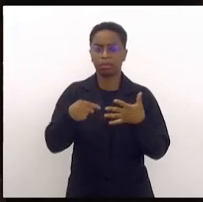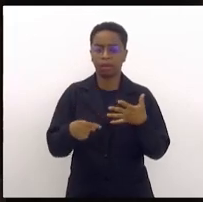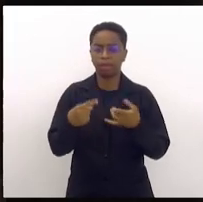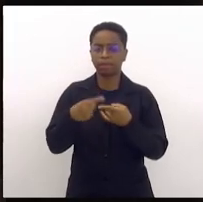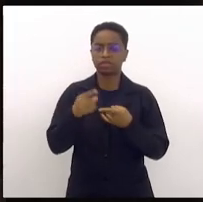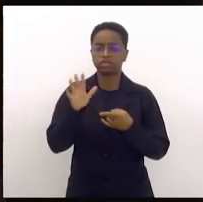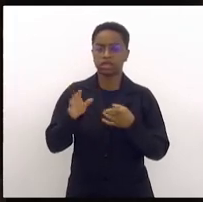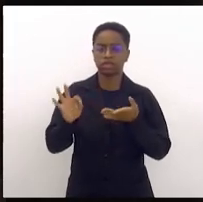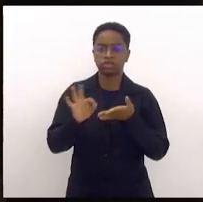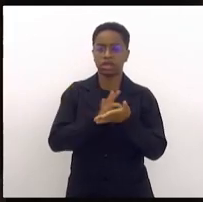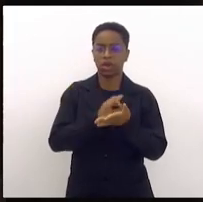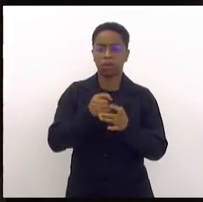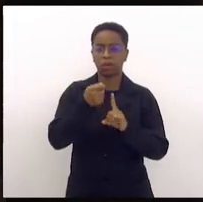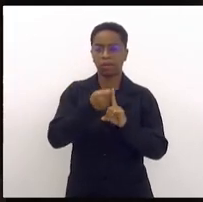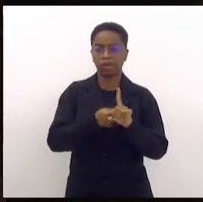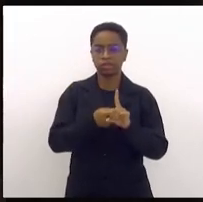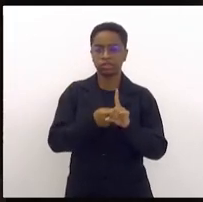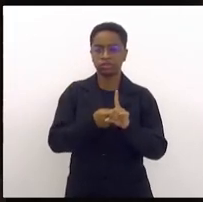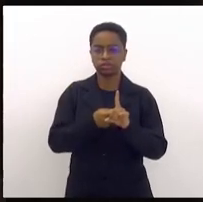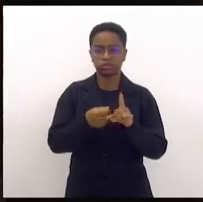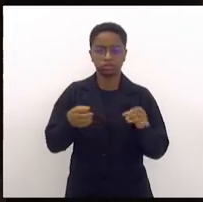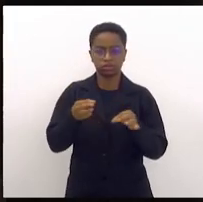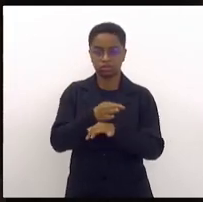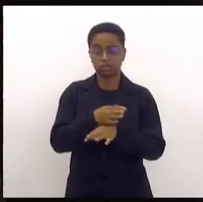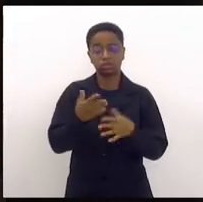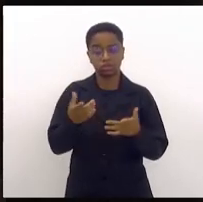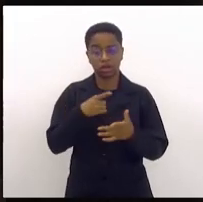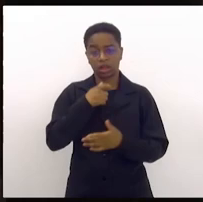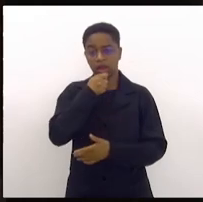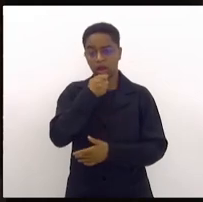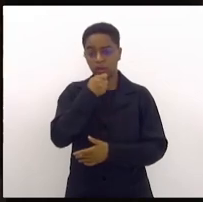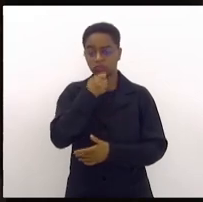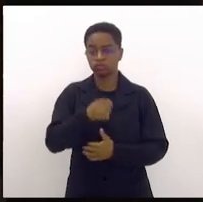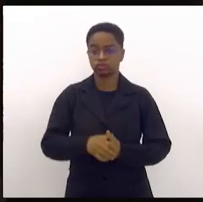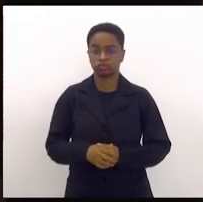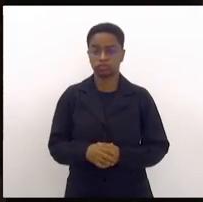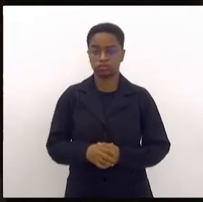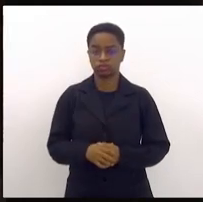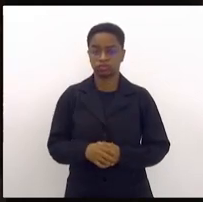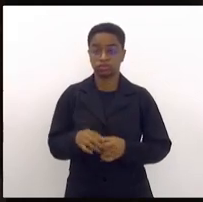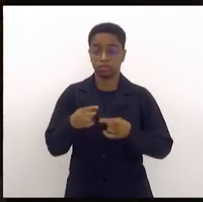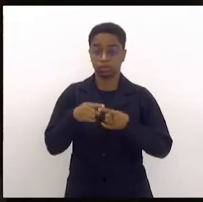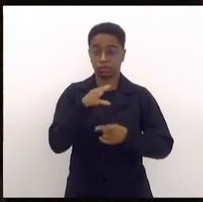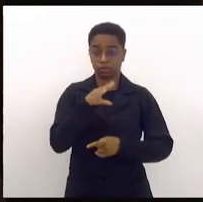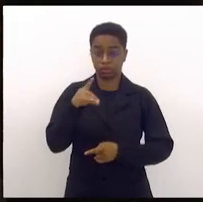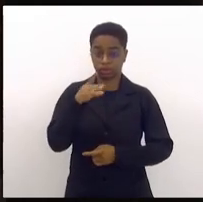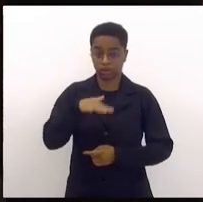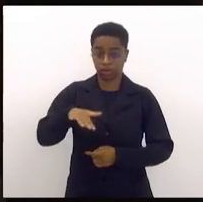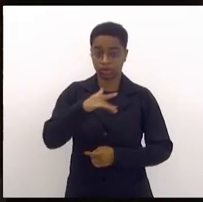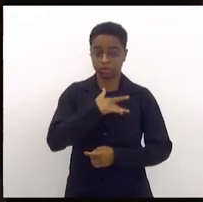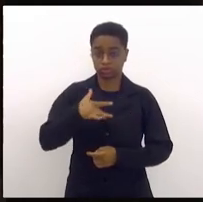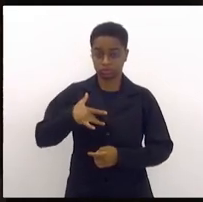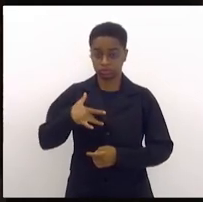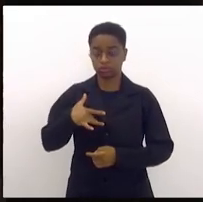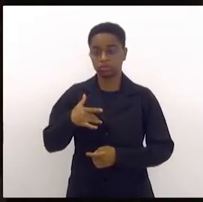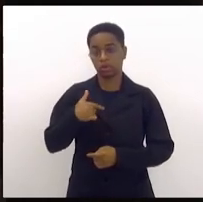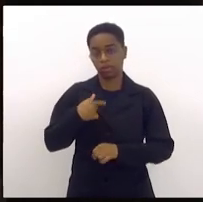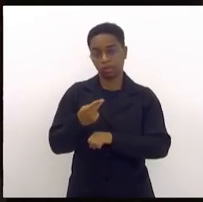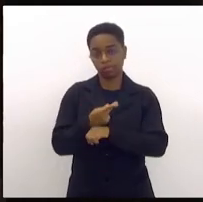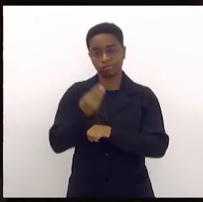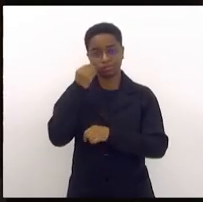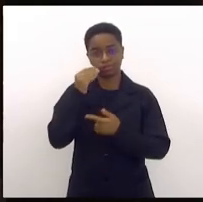mês todo. Isso está em áudio. Um áudio que a coordenadora de saúde, eu estou procurando aqui para mostrar para